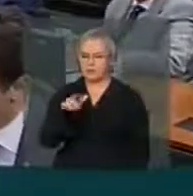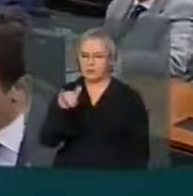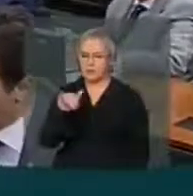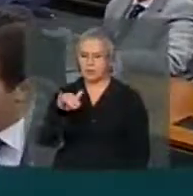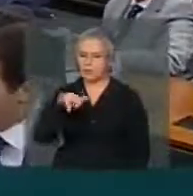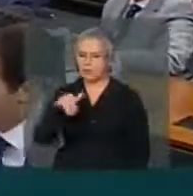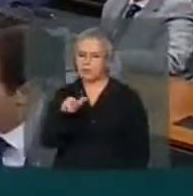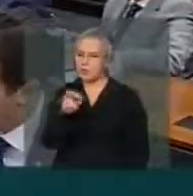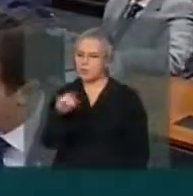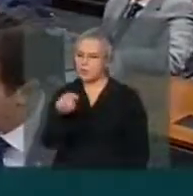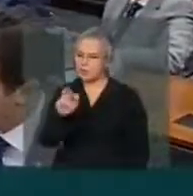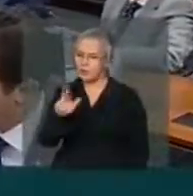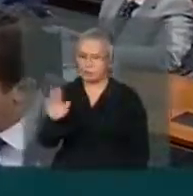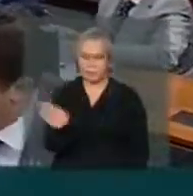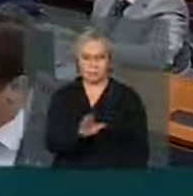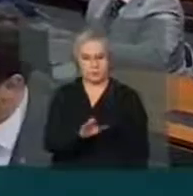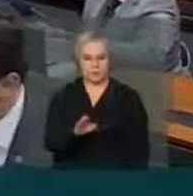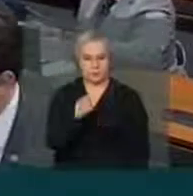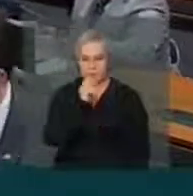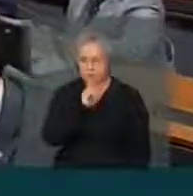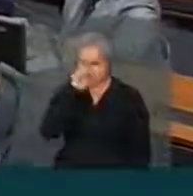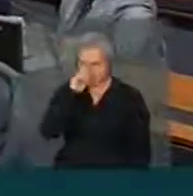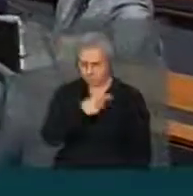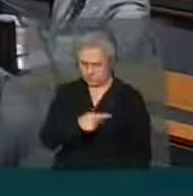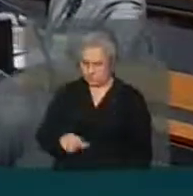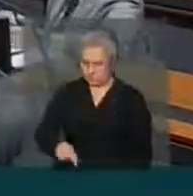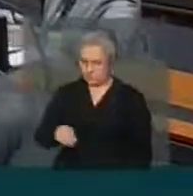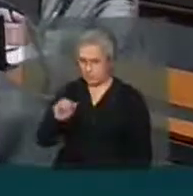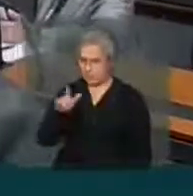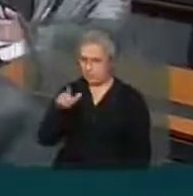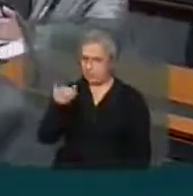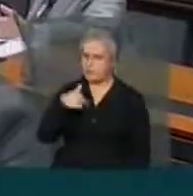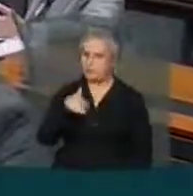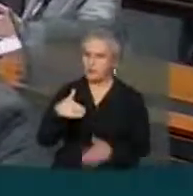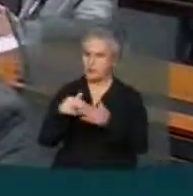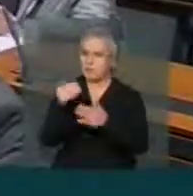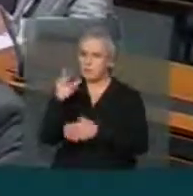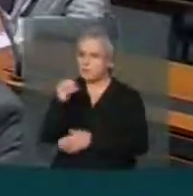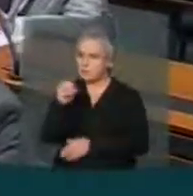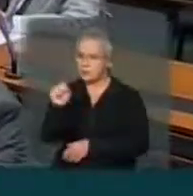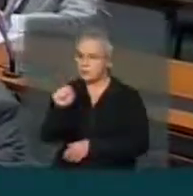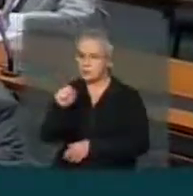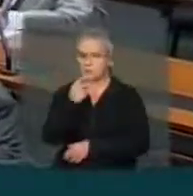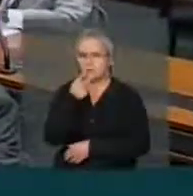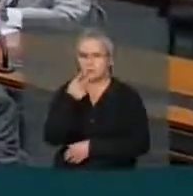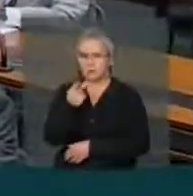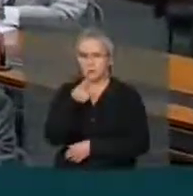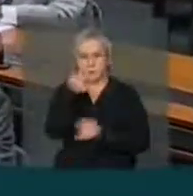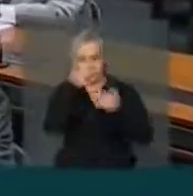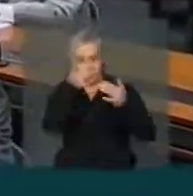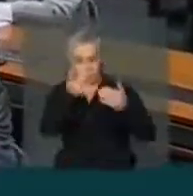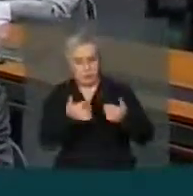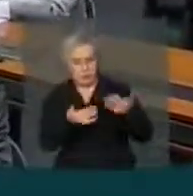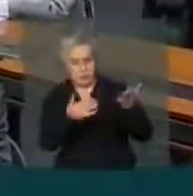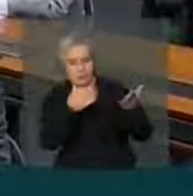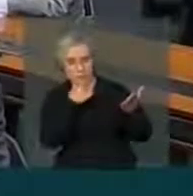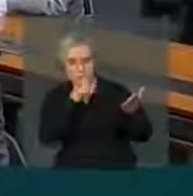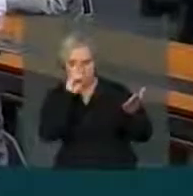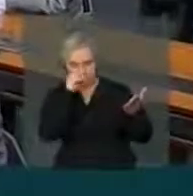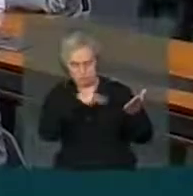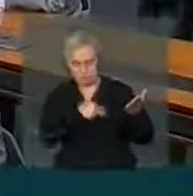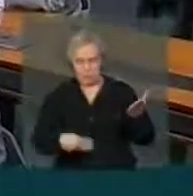Presidente Elia, eu peço apenas 30 segundos aqui para considerar aqui e explicar ao ministro que foi feita uma